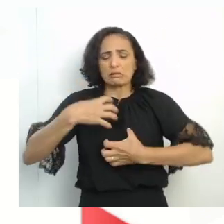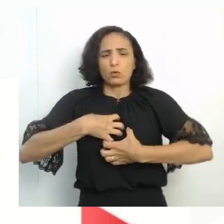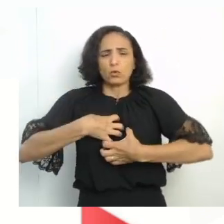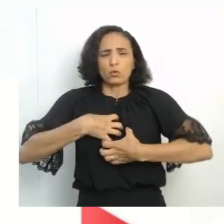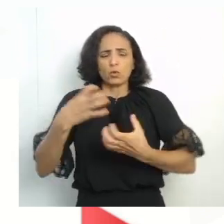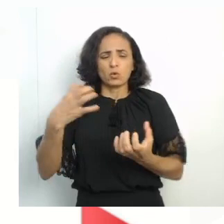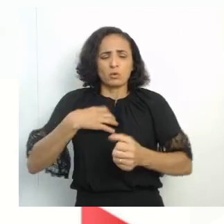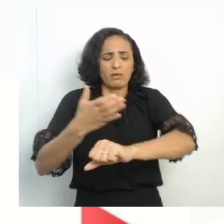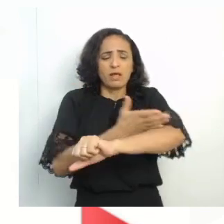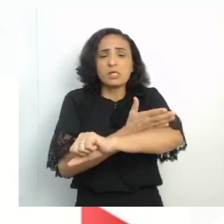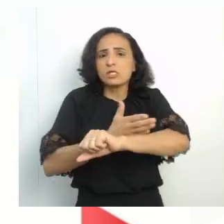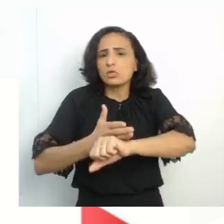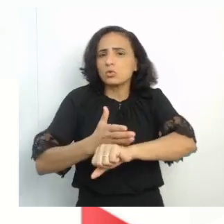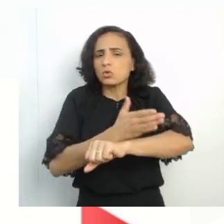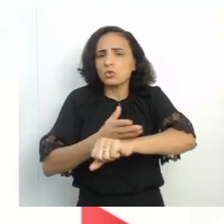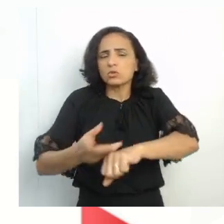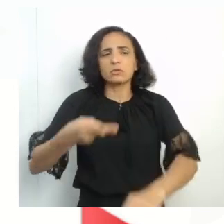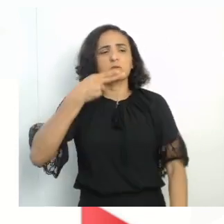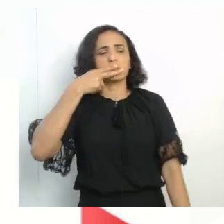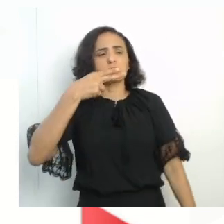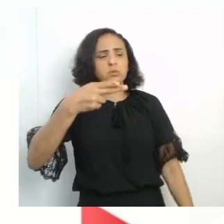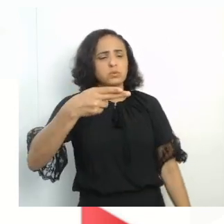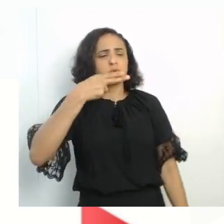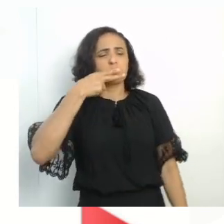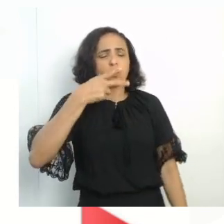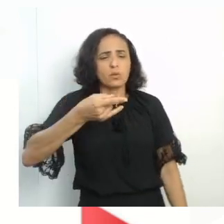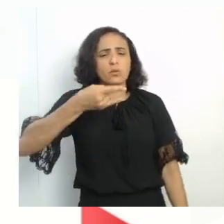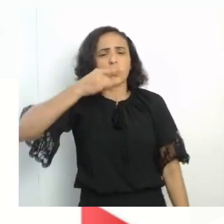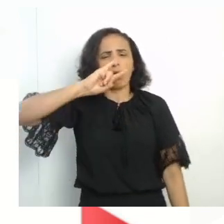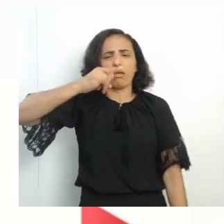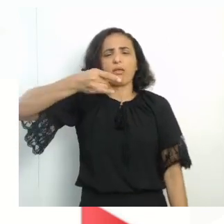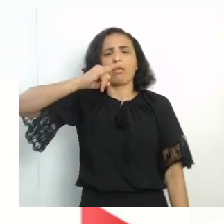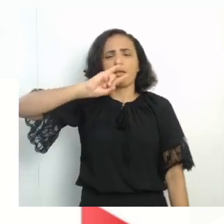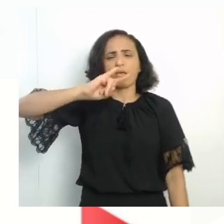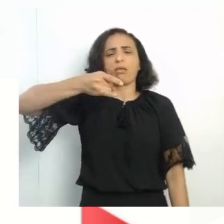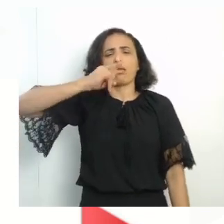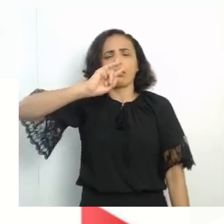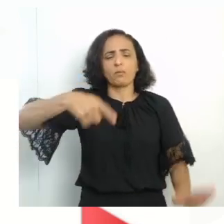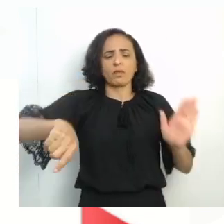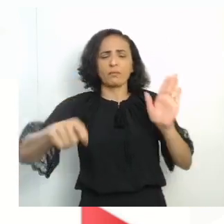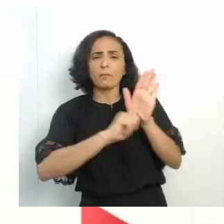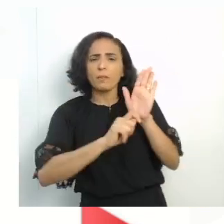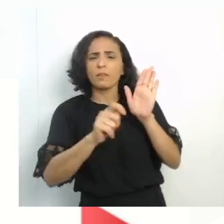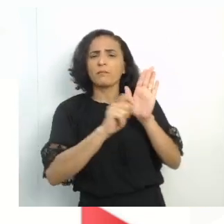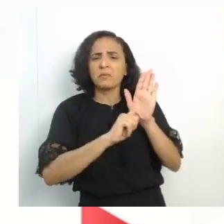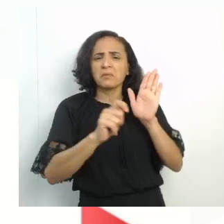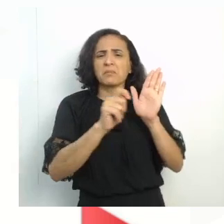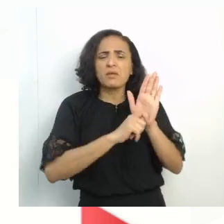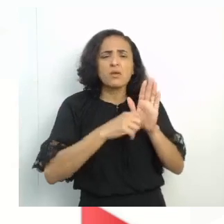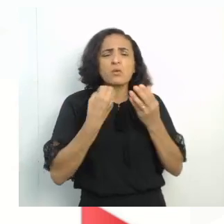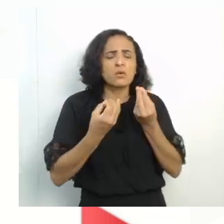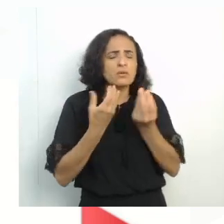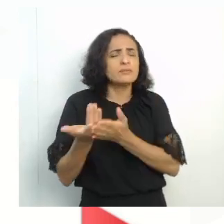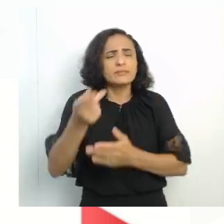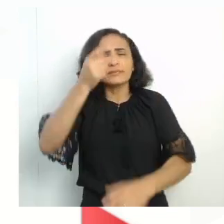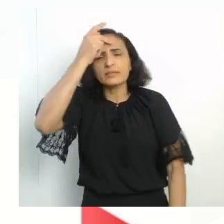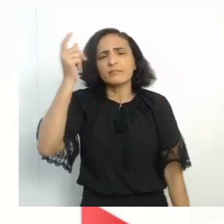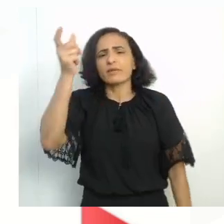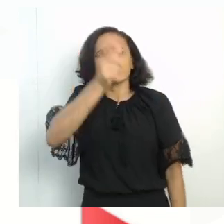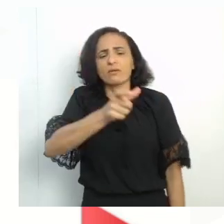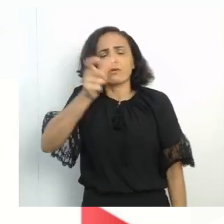de consumir mais. E aí começa o abuso, porque o consumidor ele vai passar a